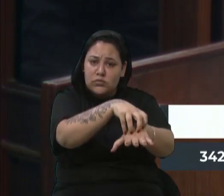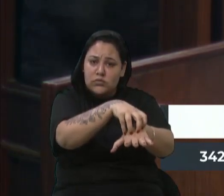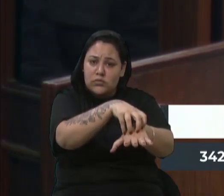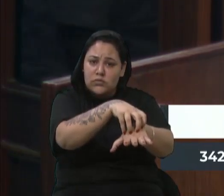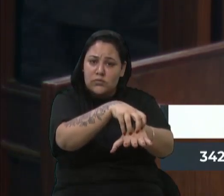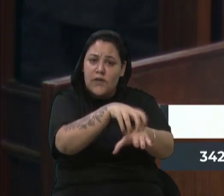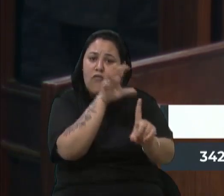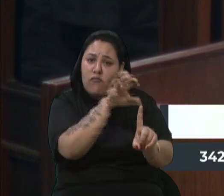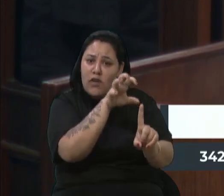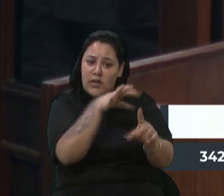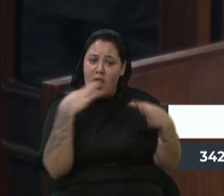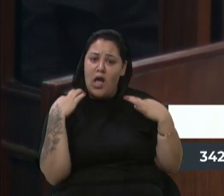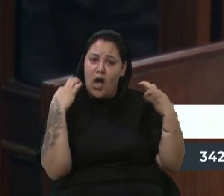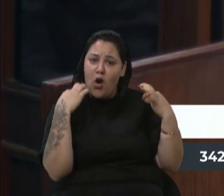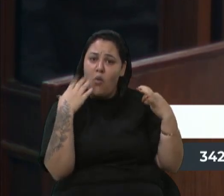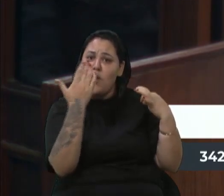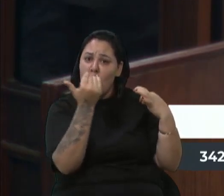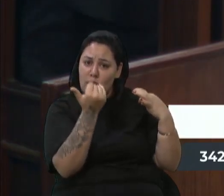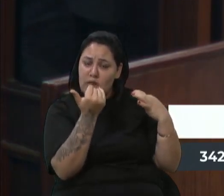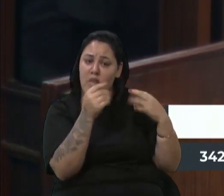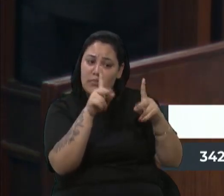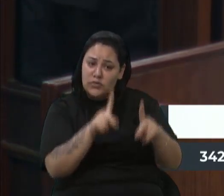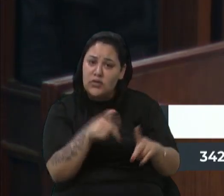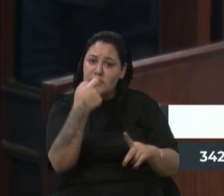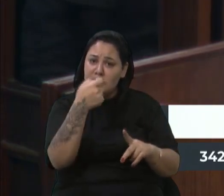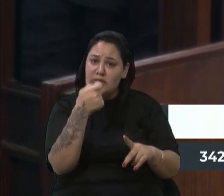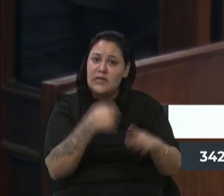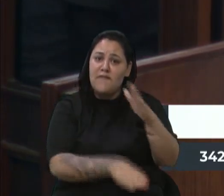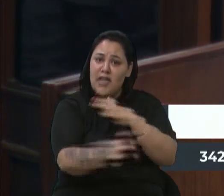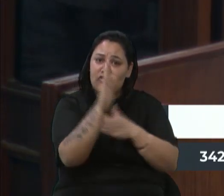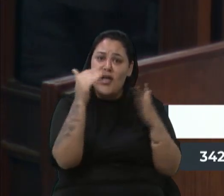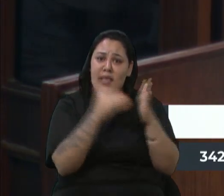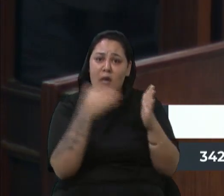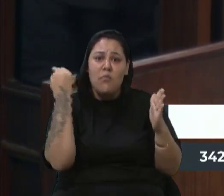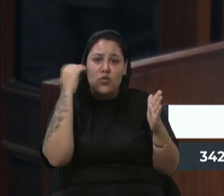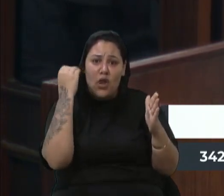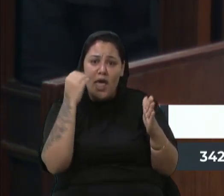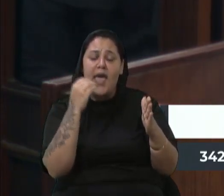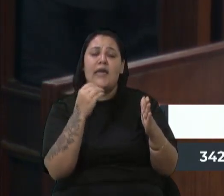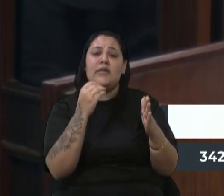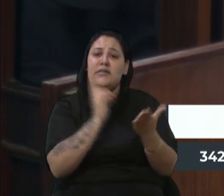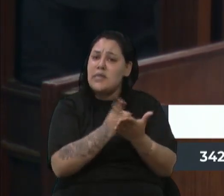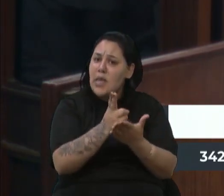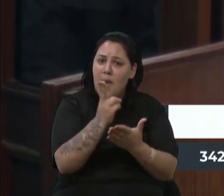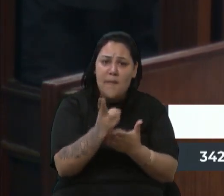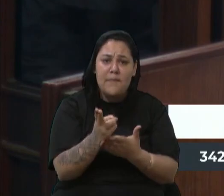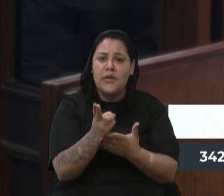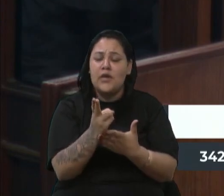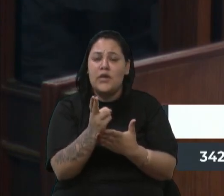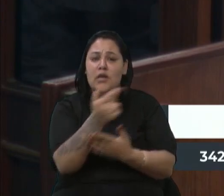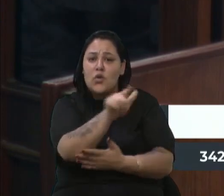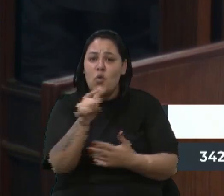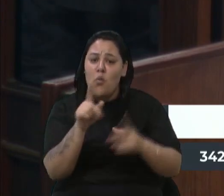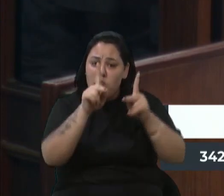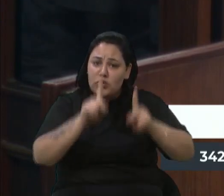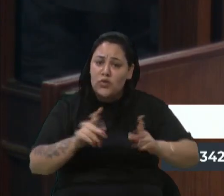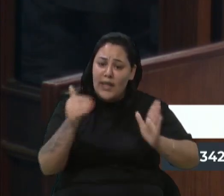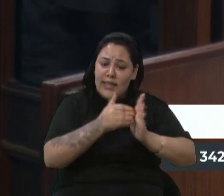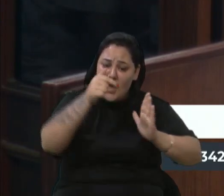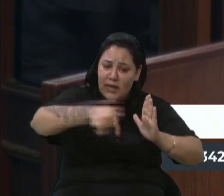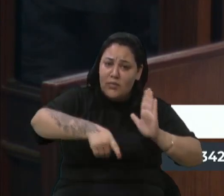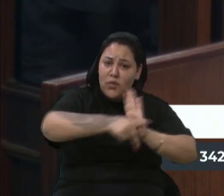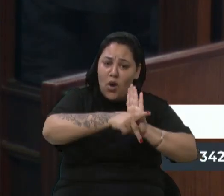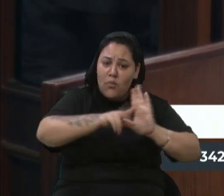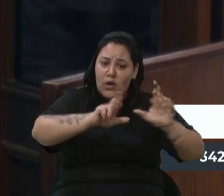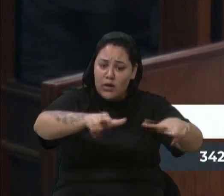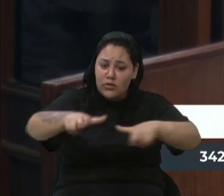que precisam hoje ir até diariamente à capital, enfim, e tudo mais, ou outras, e pessoas até da nossa região, que nós